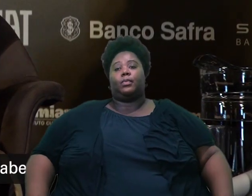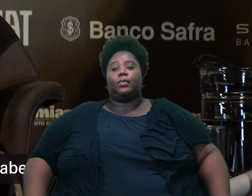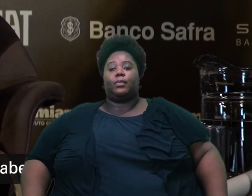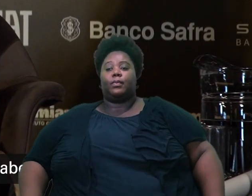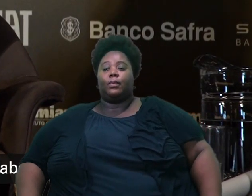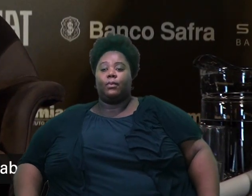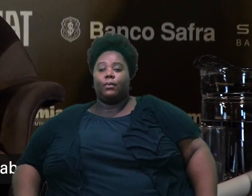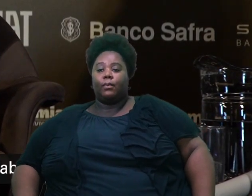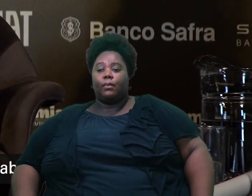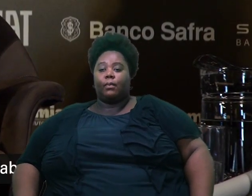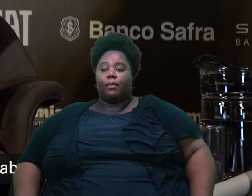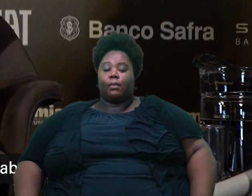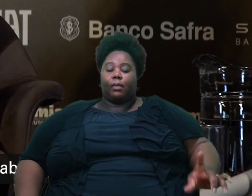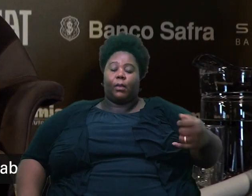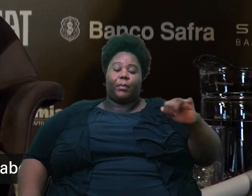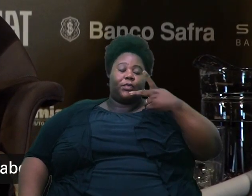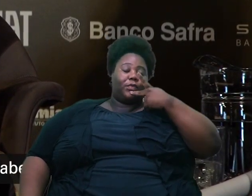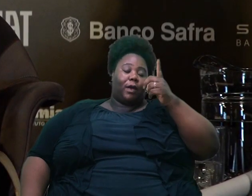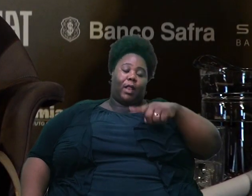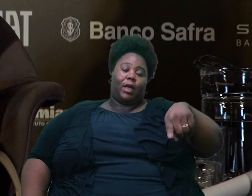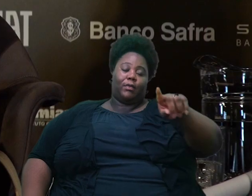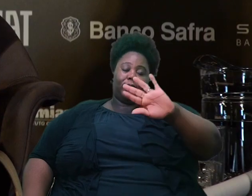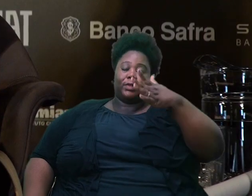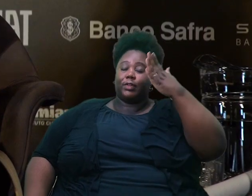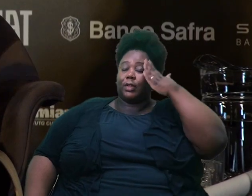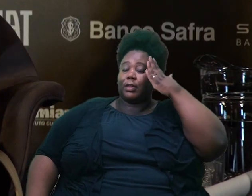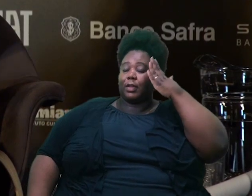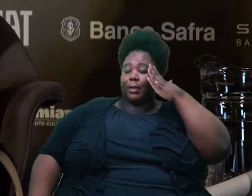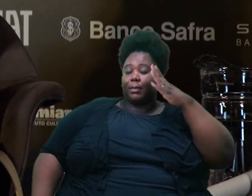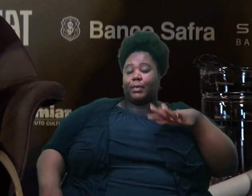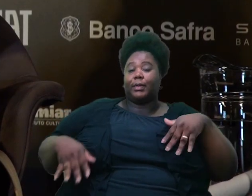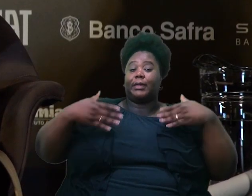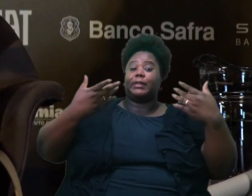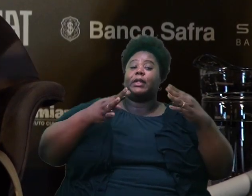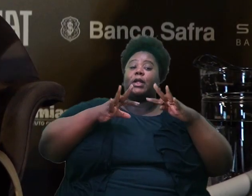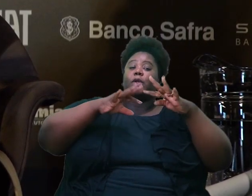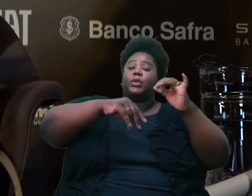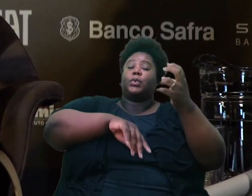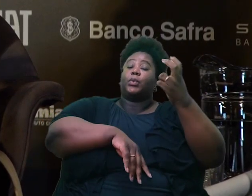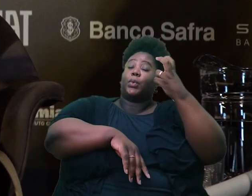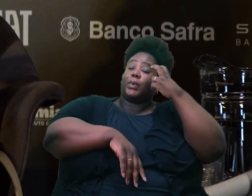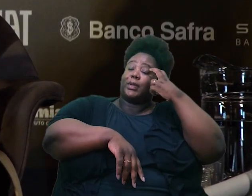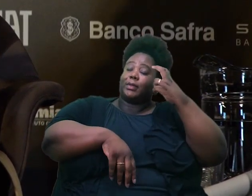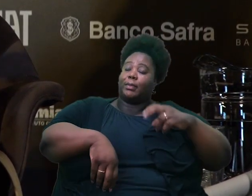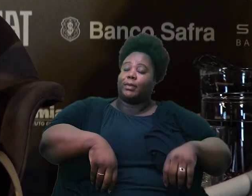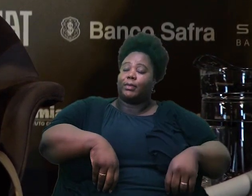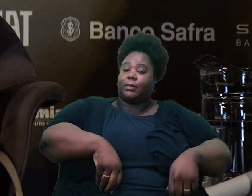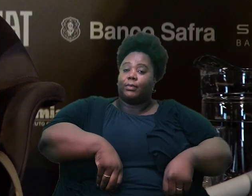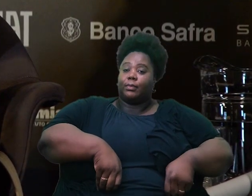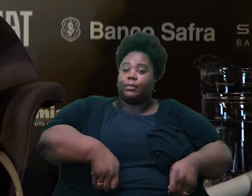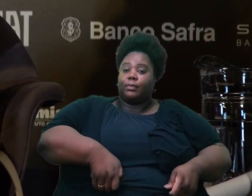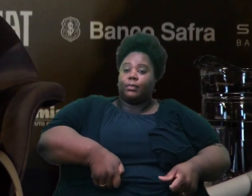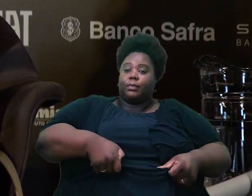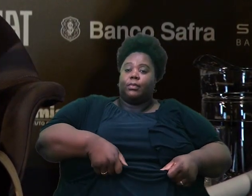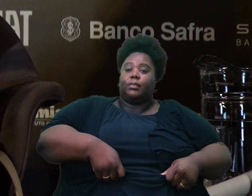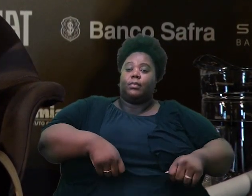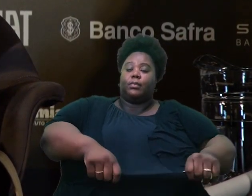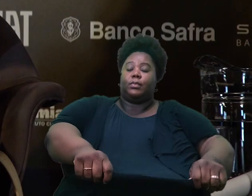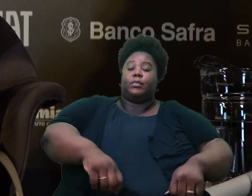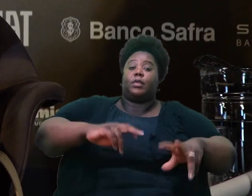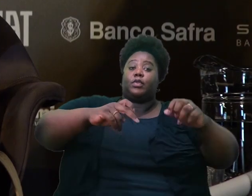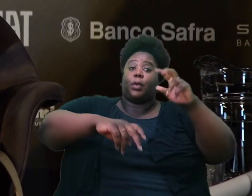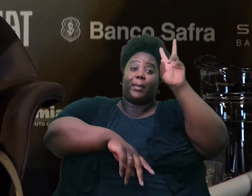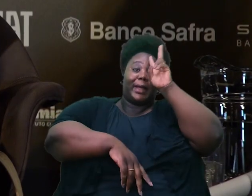repetir, que você já sabe. Então, todo conhecimento sobre a história